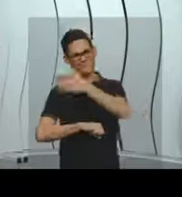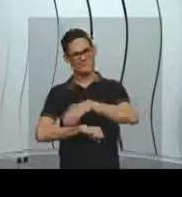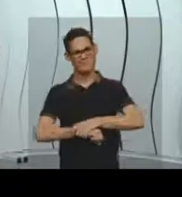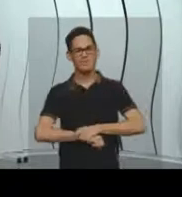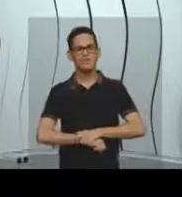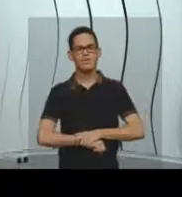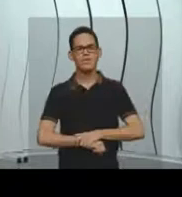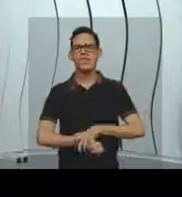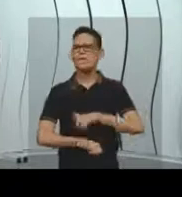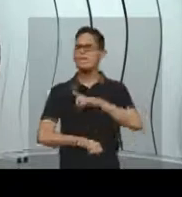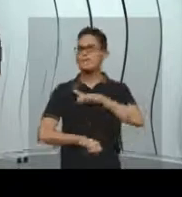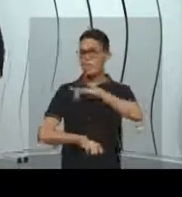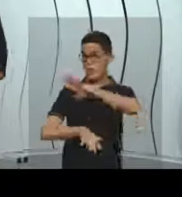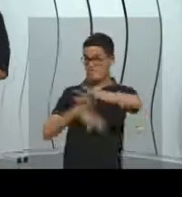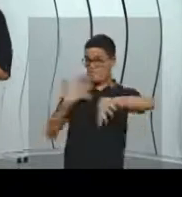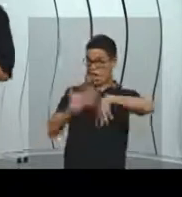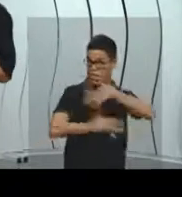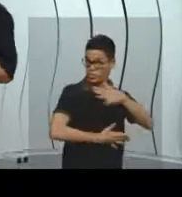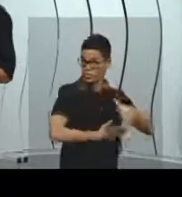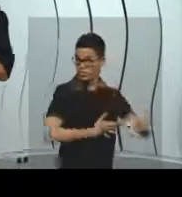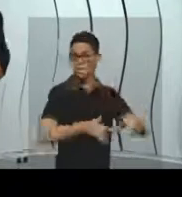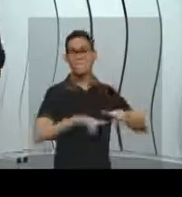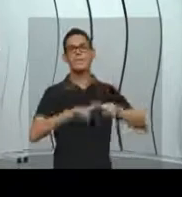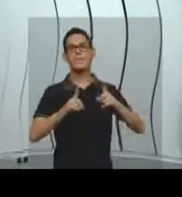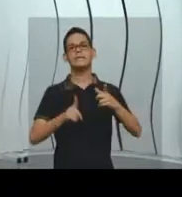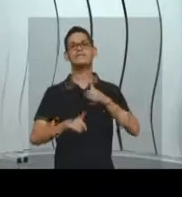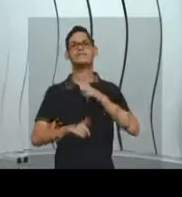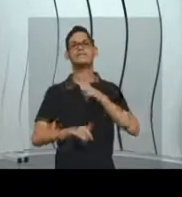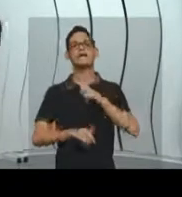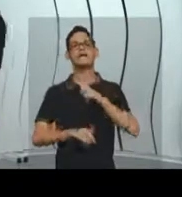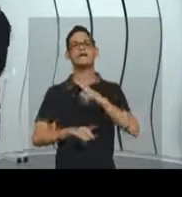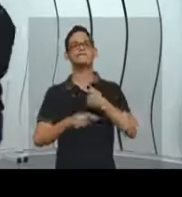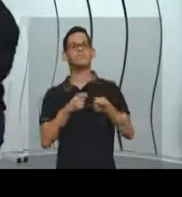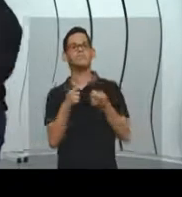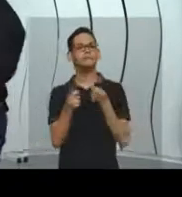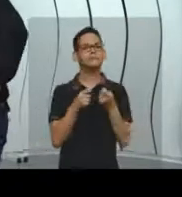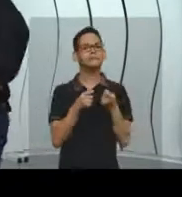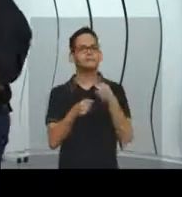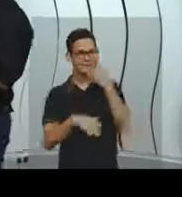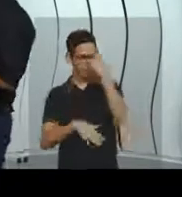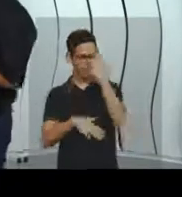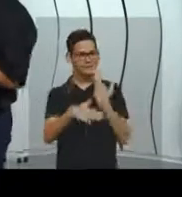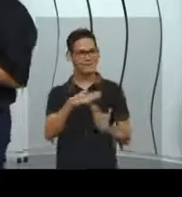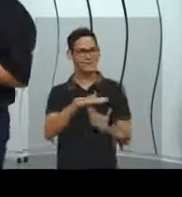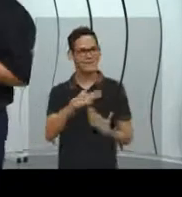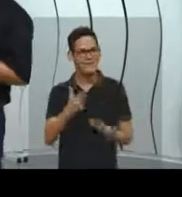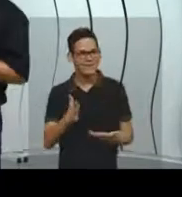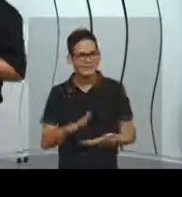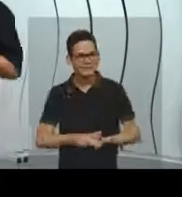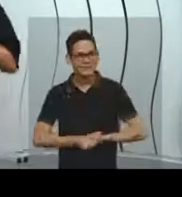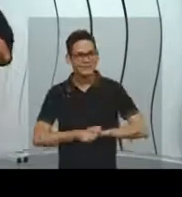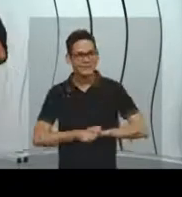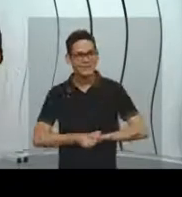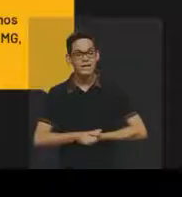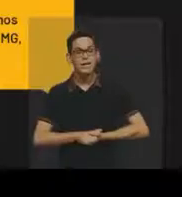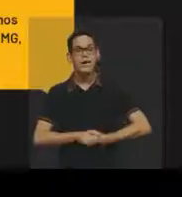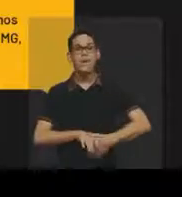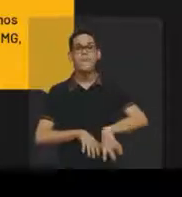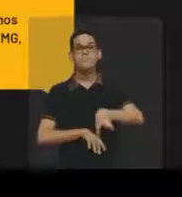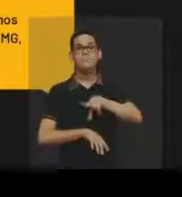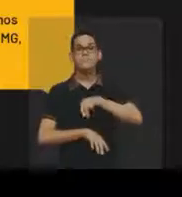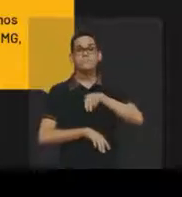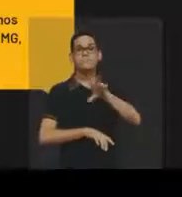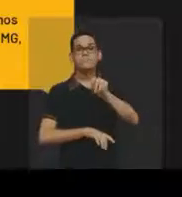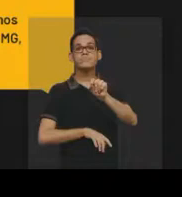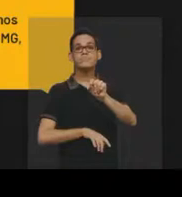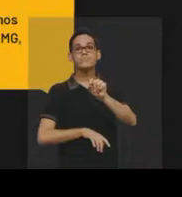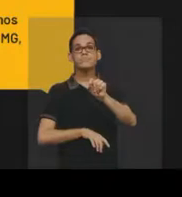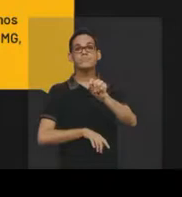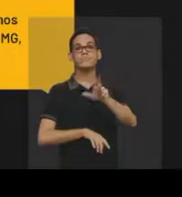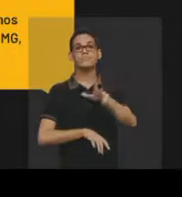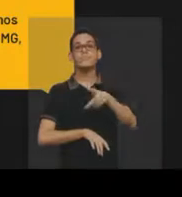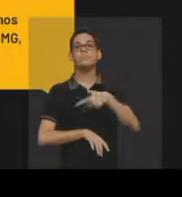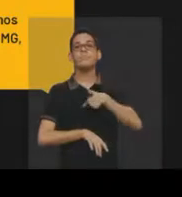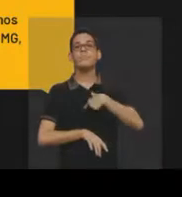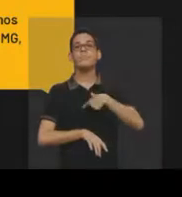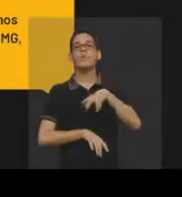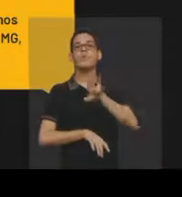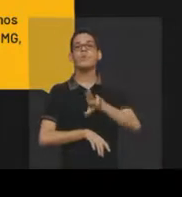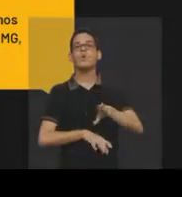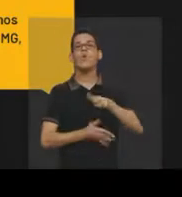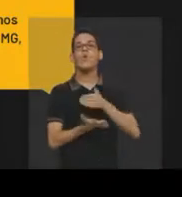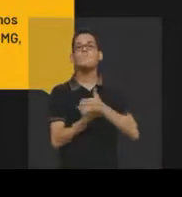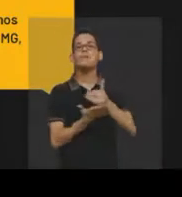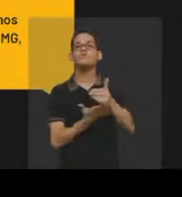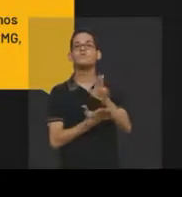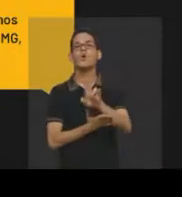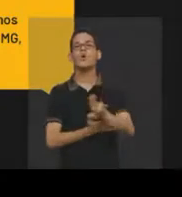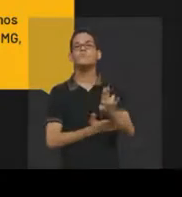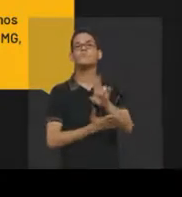Está bagunçado, mas tem gerência, né? Tudo bem? Bom, Portugal adotou a pecuária, claro, o